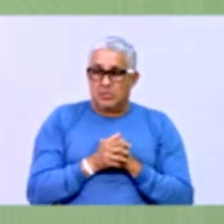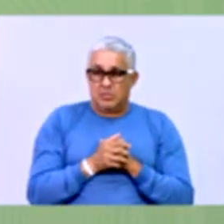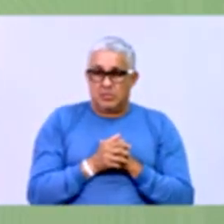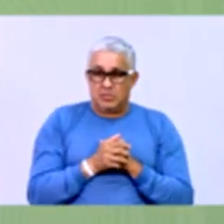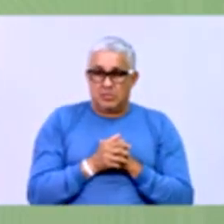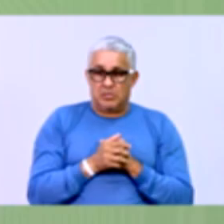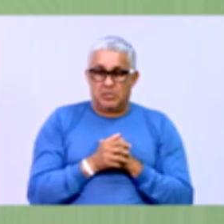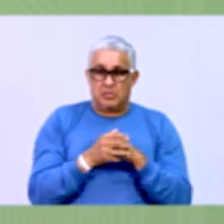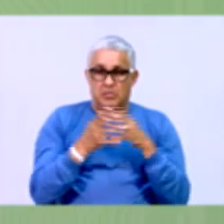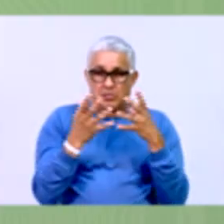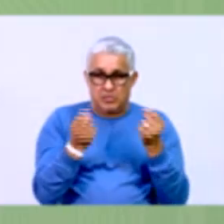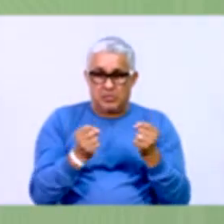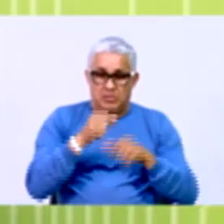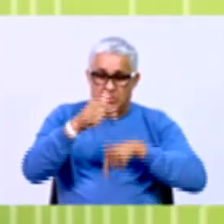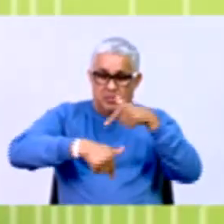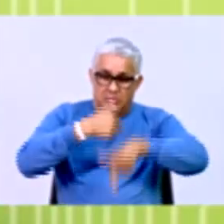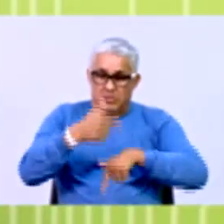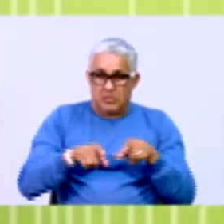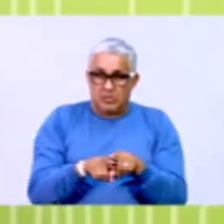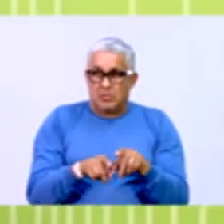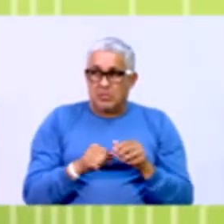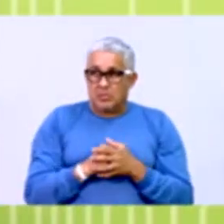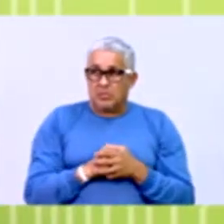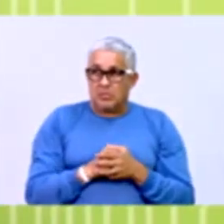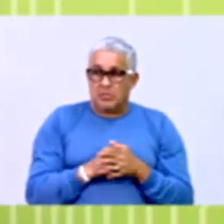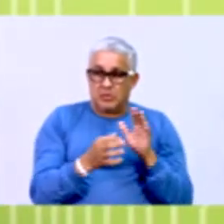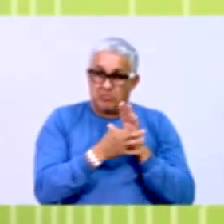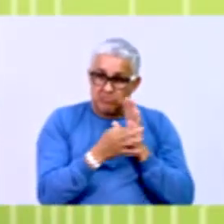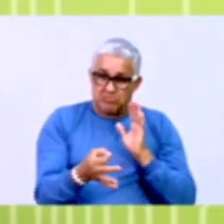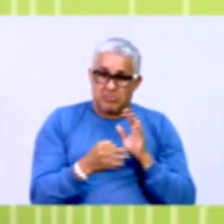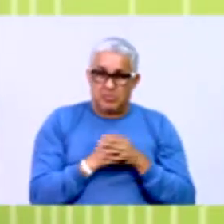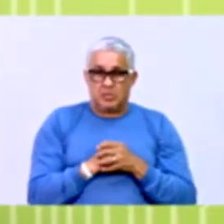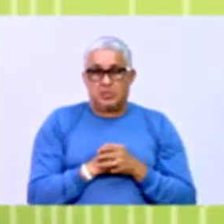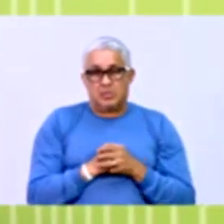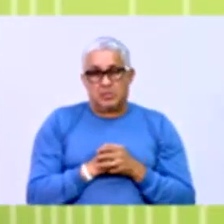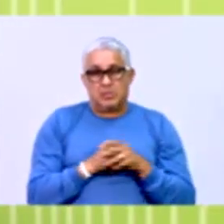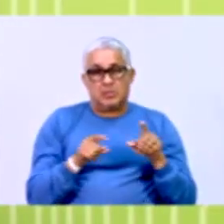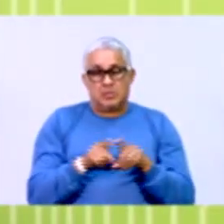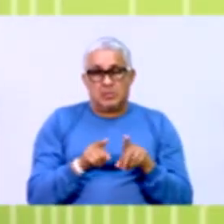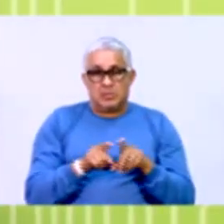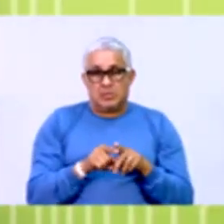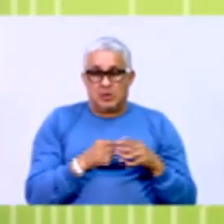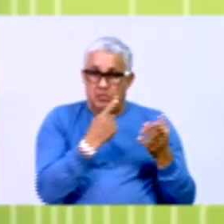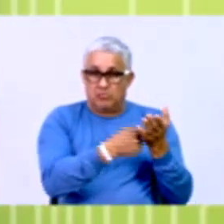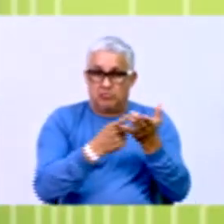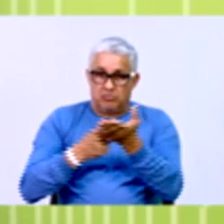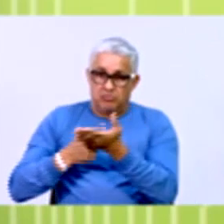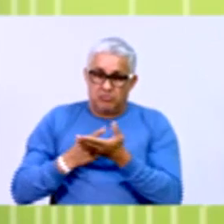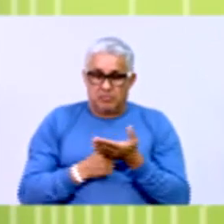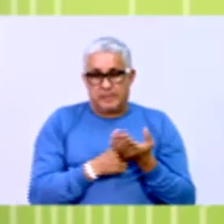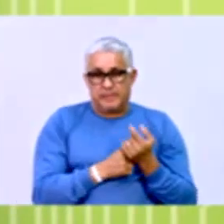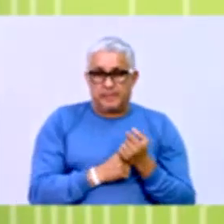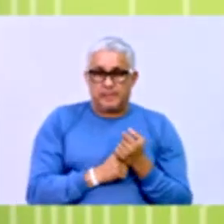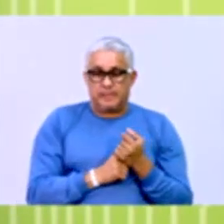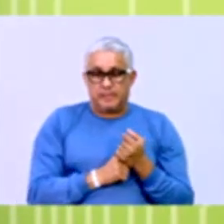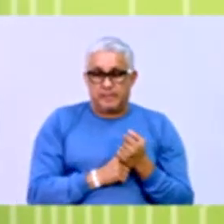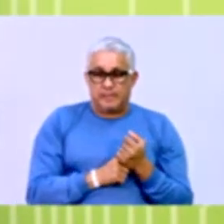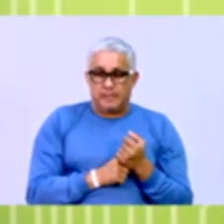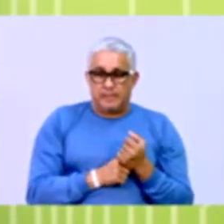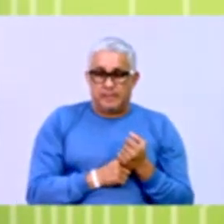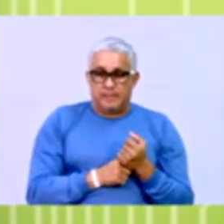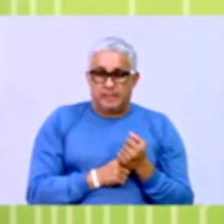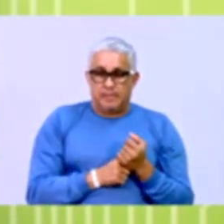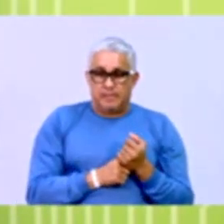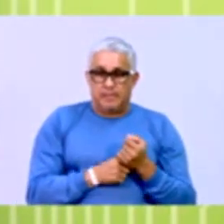adesão ao serviço. Então, vai ser sugerido isso aí e vai ser acordado, assim como lá no